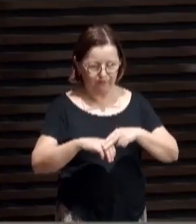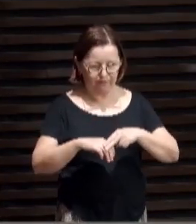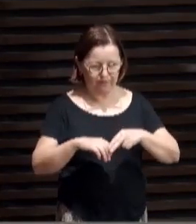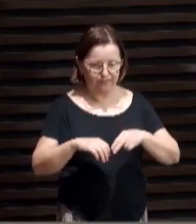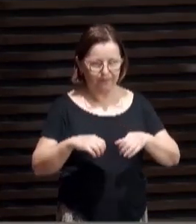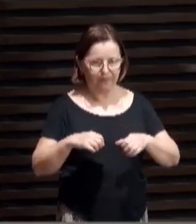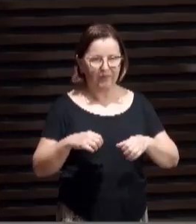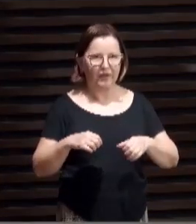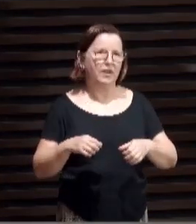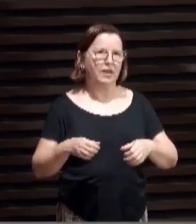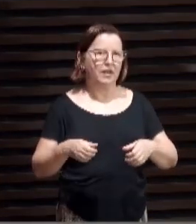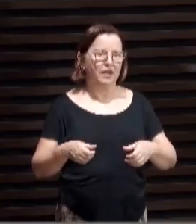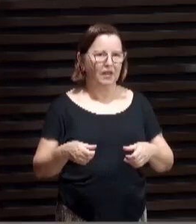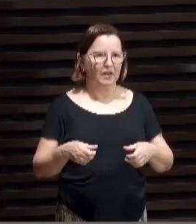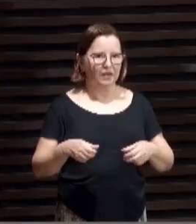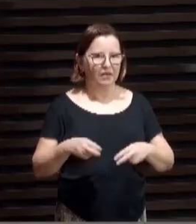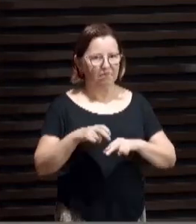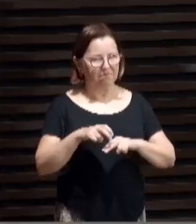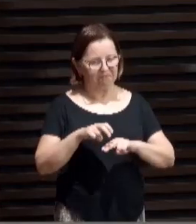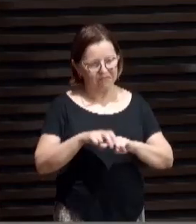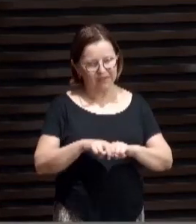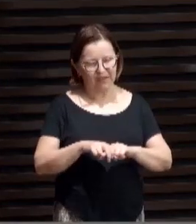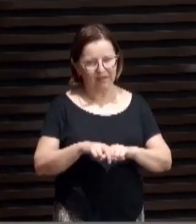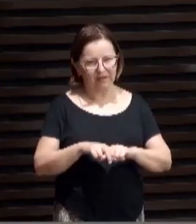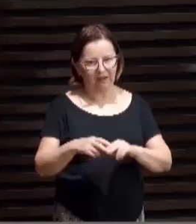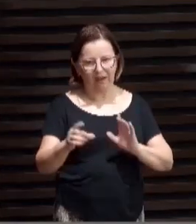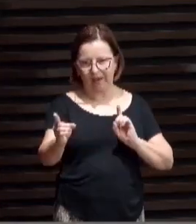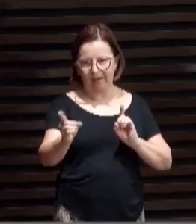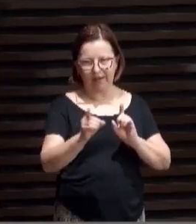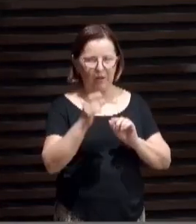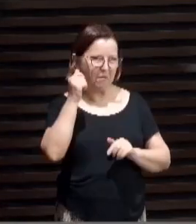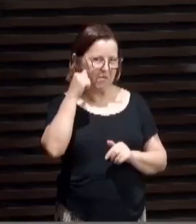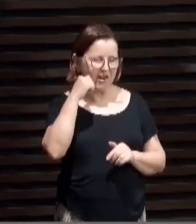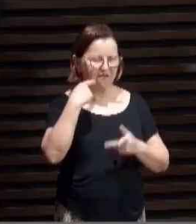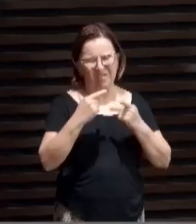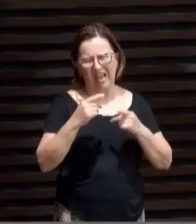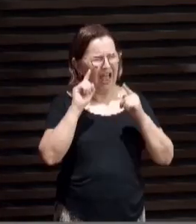e disse para ela: não chore, minha irmã.